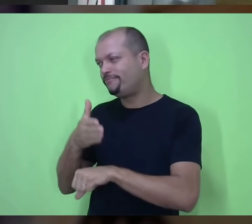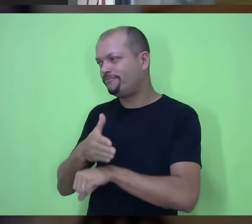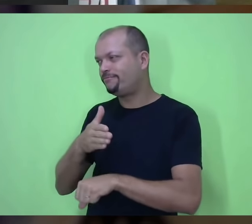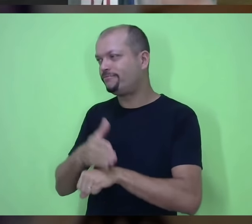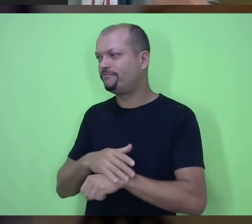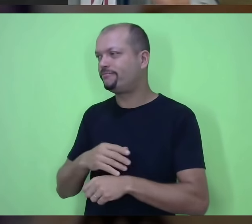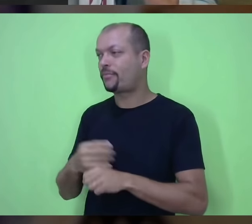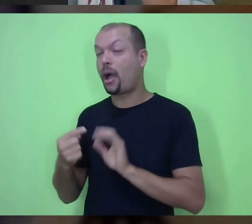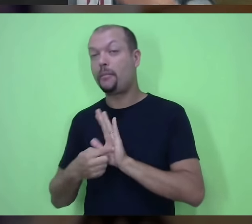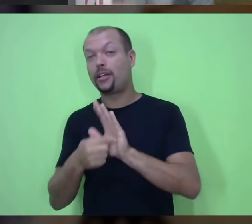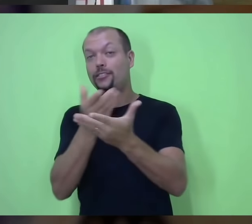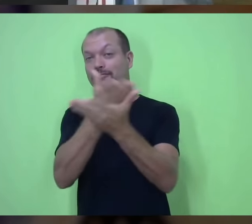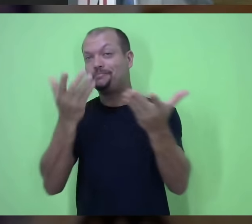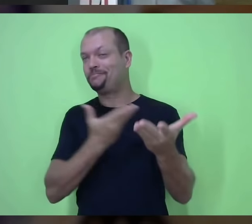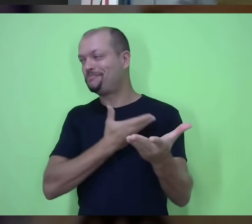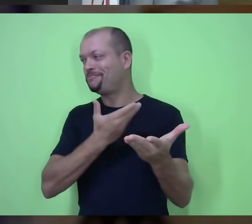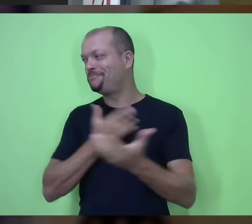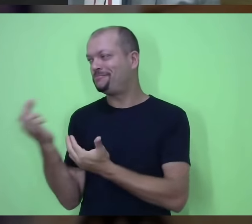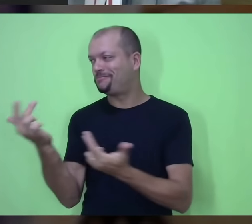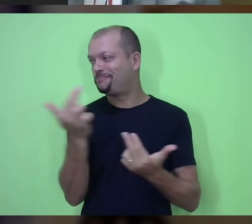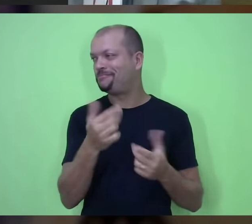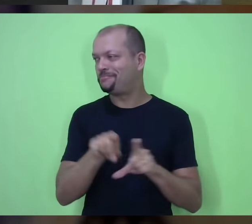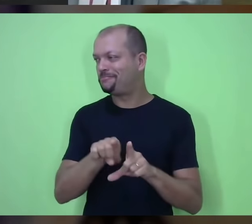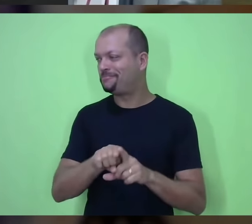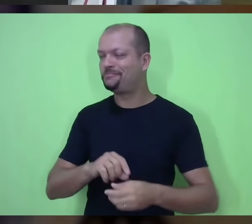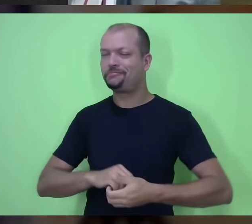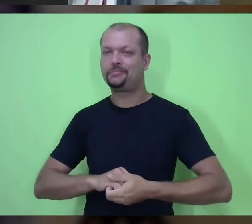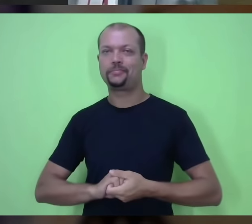esse conhecimento agora para os nossos irmãos e amigos.